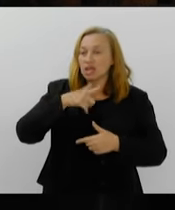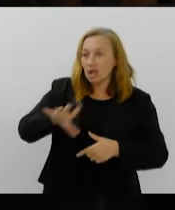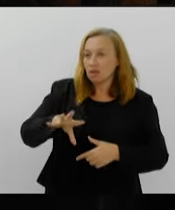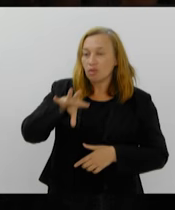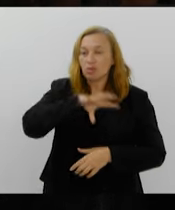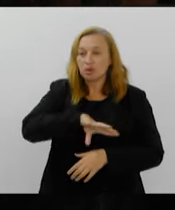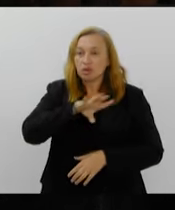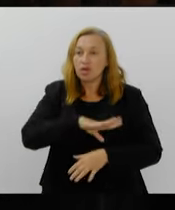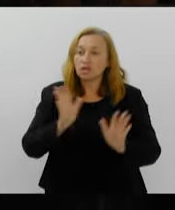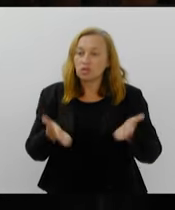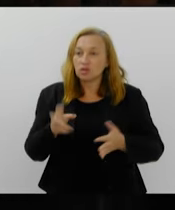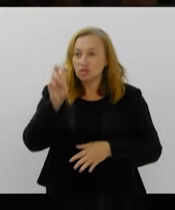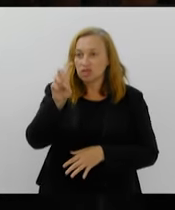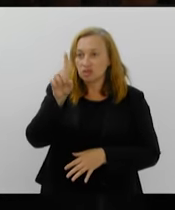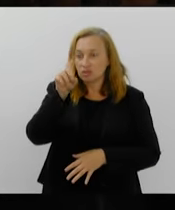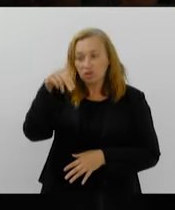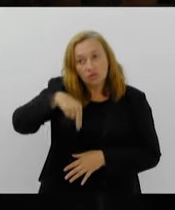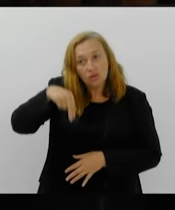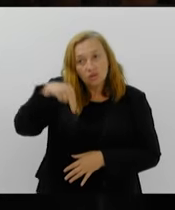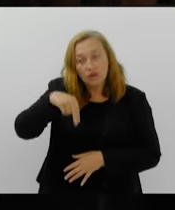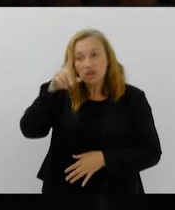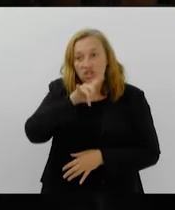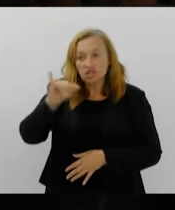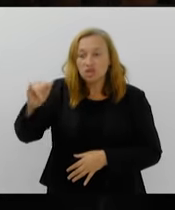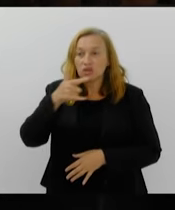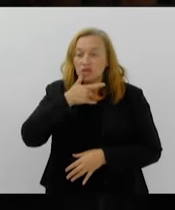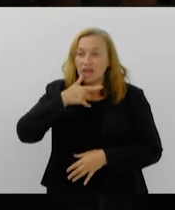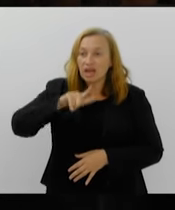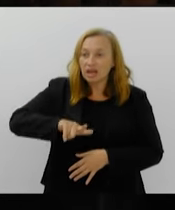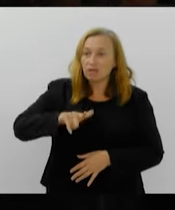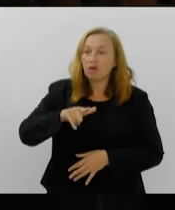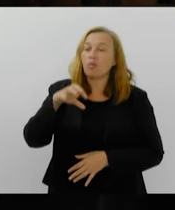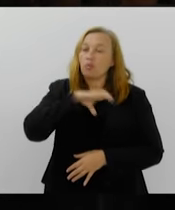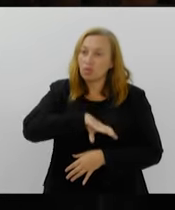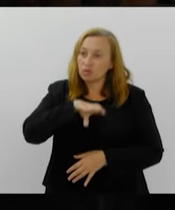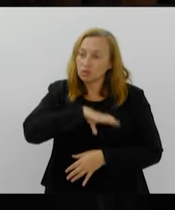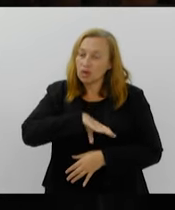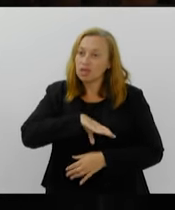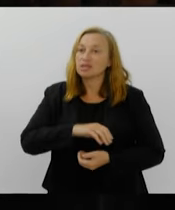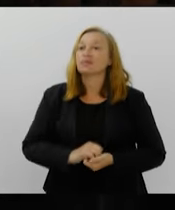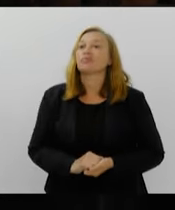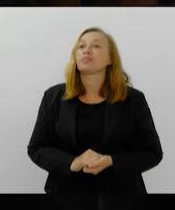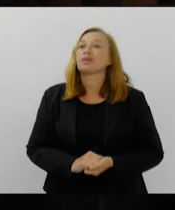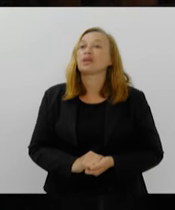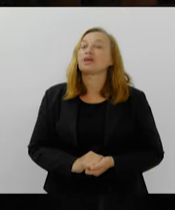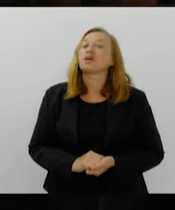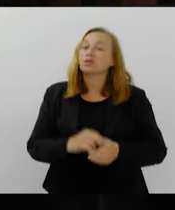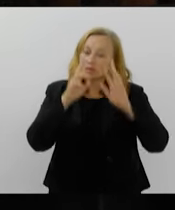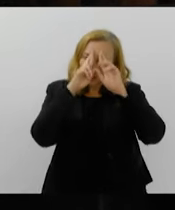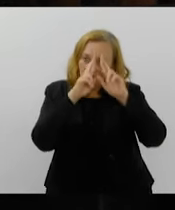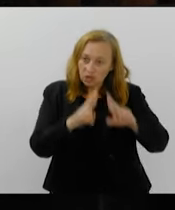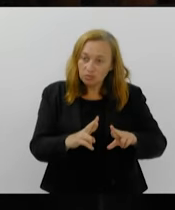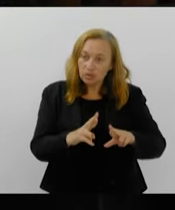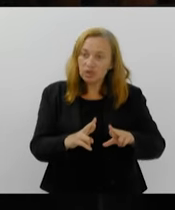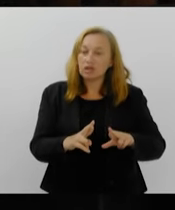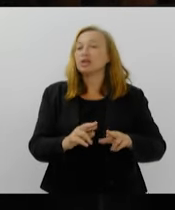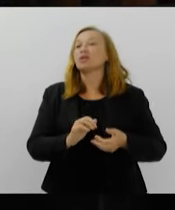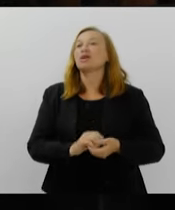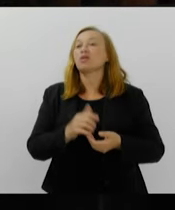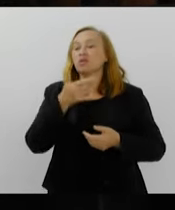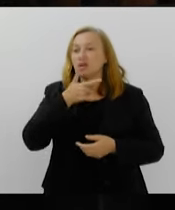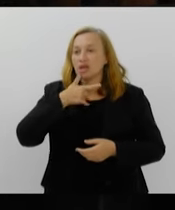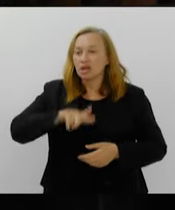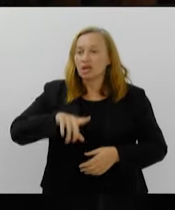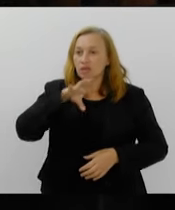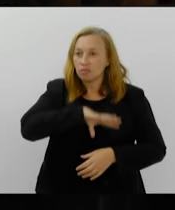hoje dia 5 de novembro é o dia da Língua Portuguesa e fica aqui o nosso respeito ao nosso vernáculo ao nosso idioma